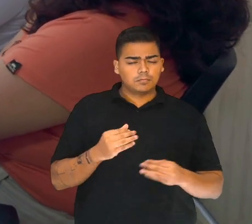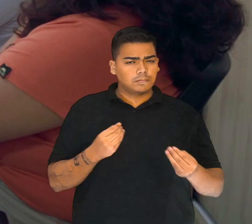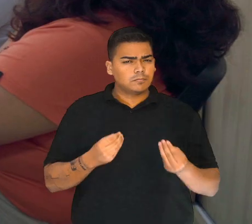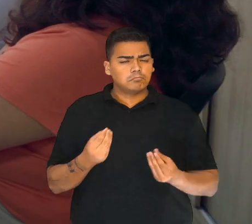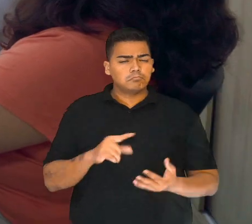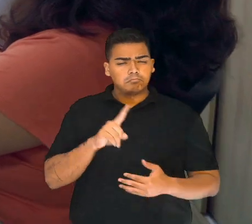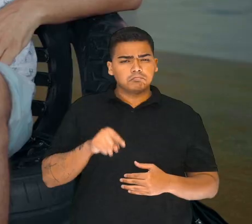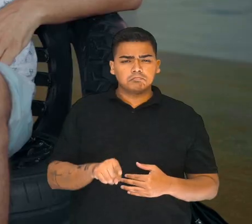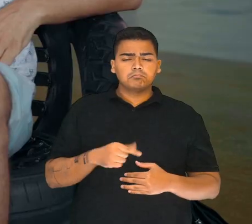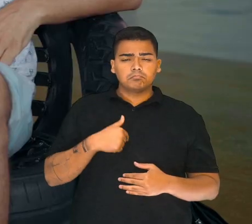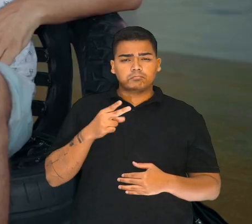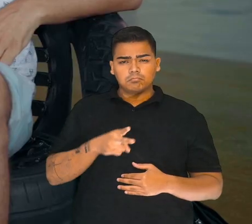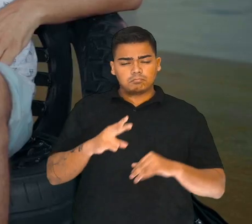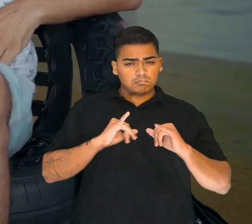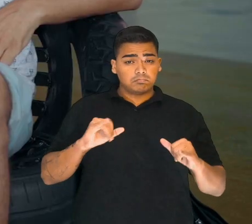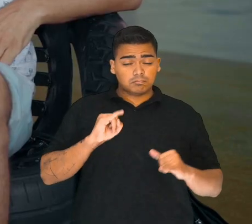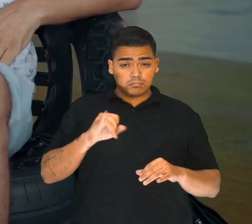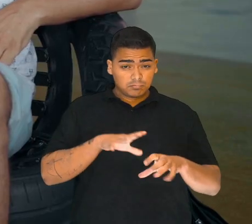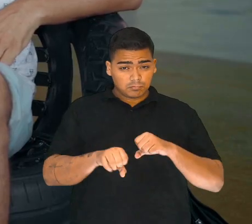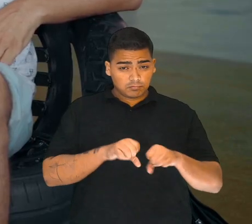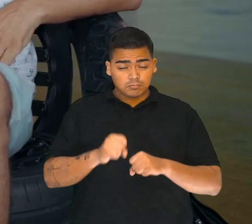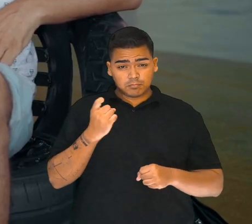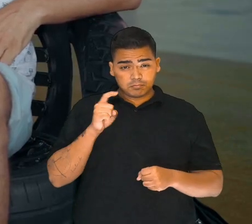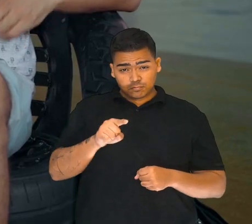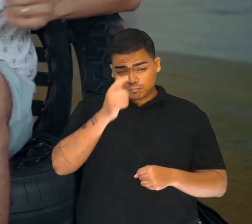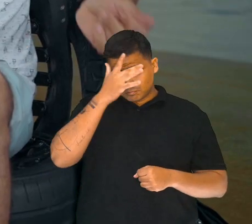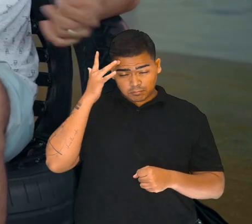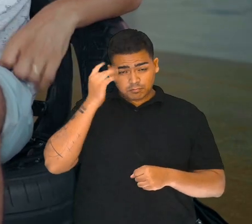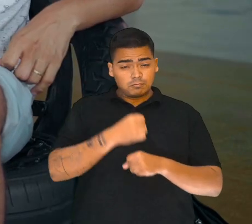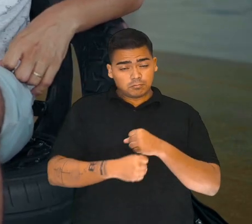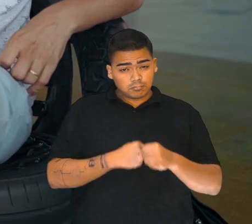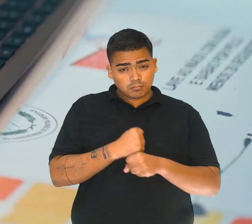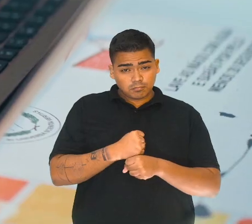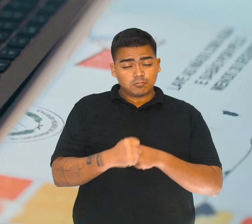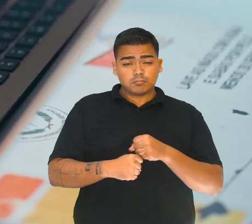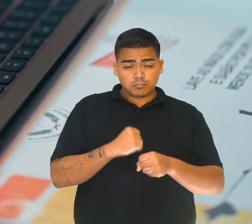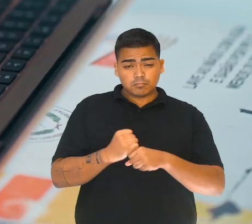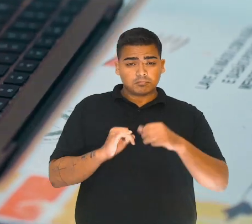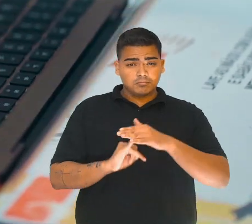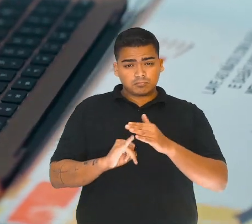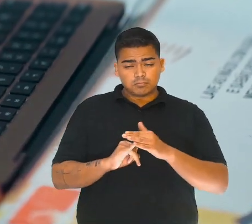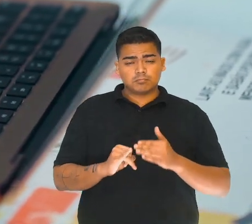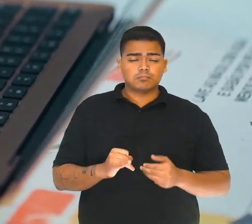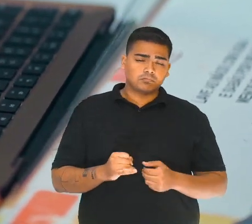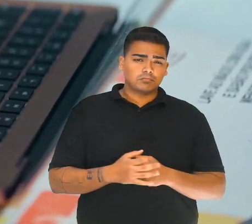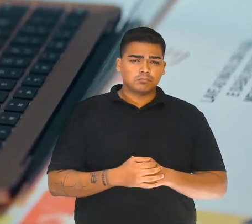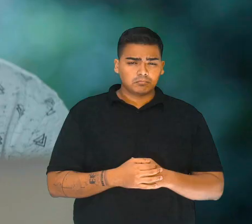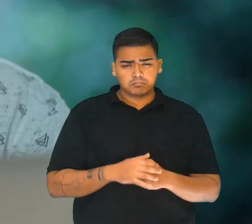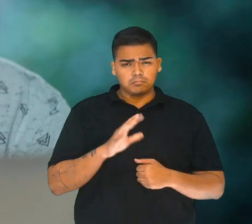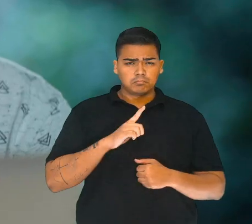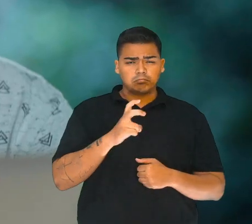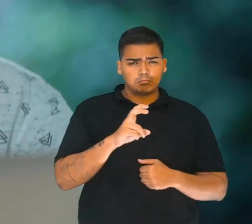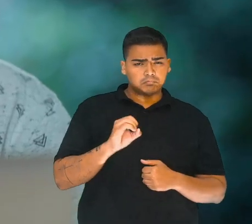Eu sempre digo, se a gente formasse 1.000 pessoas por ano aqui no Instituto, com a qualidade que a gente forma hoje, algo